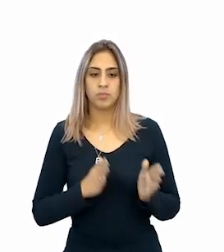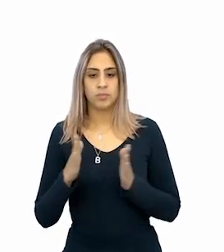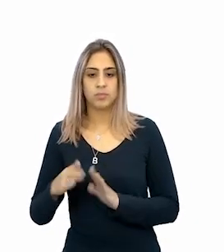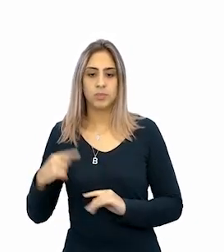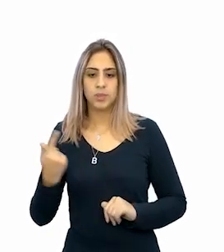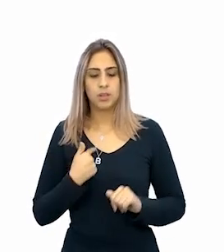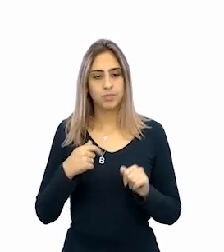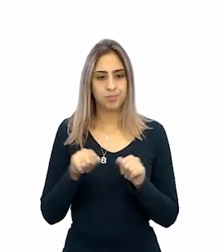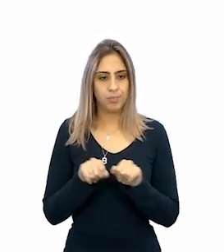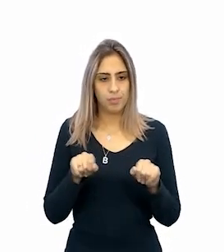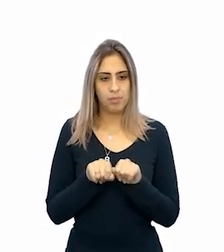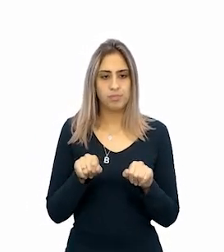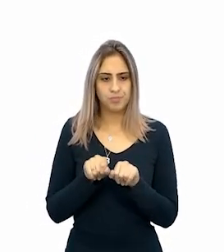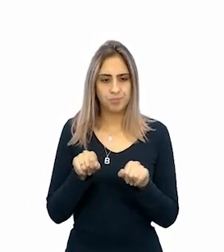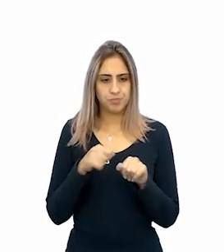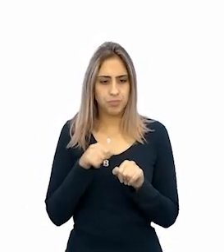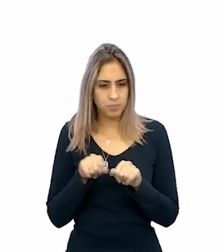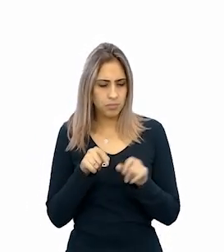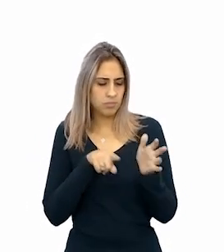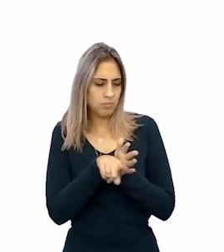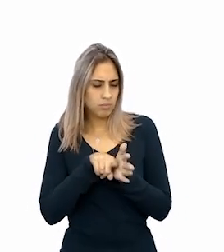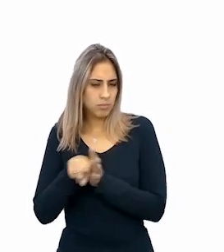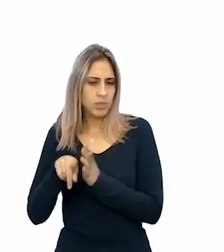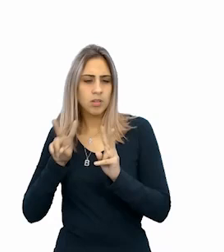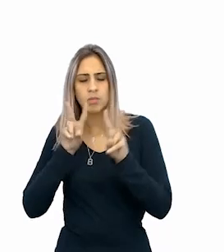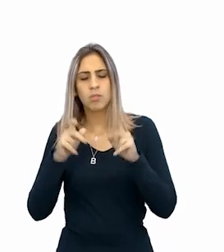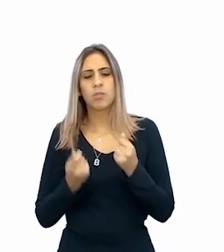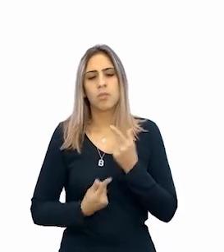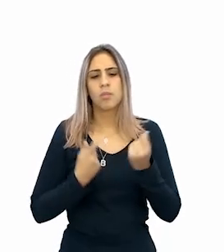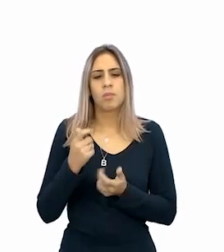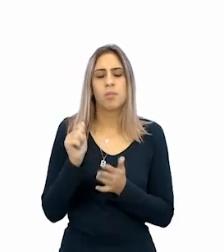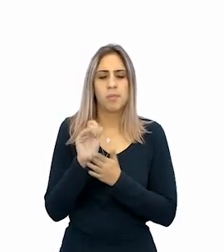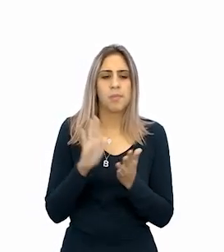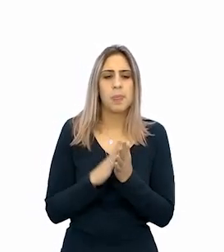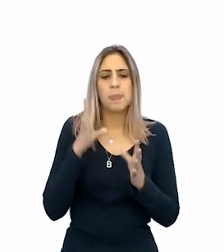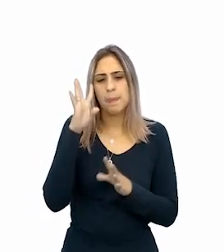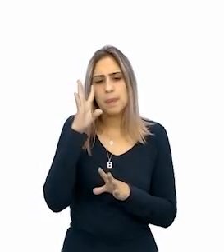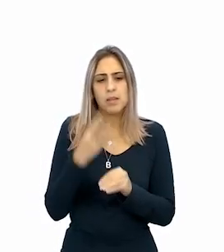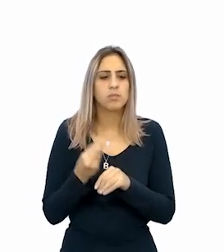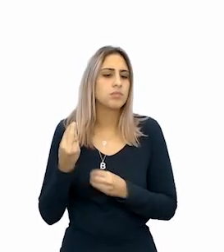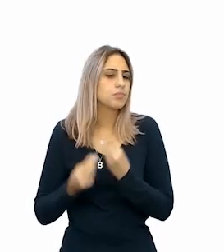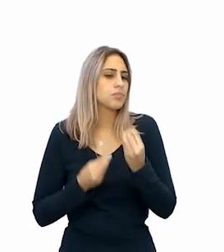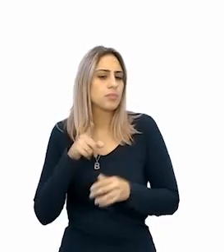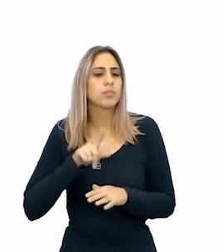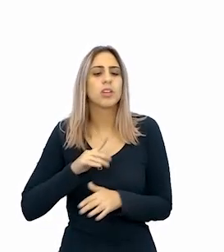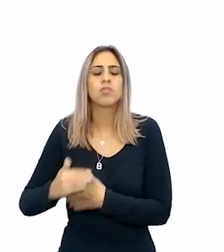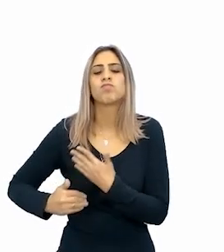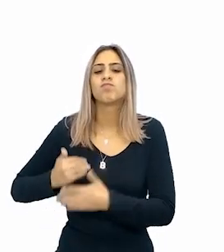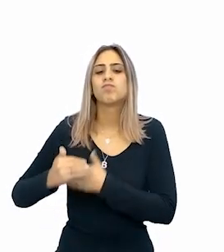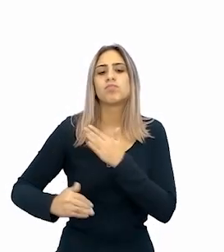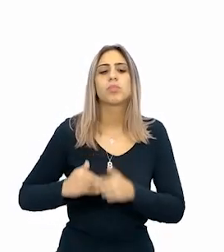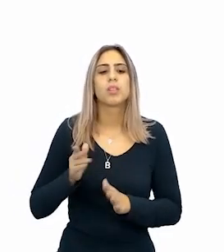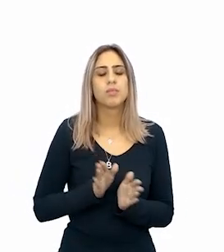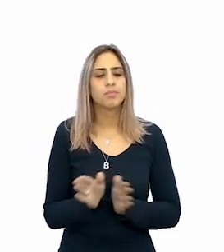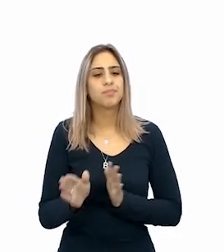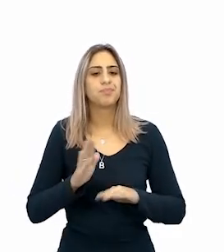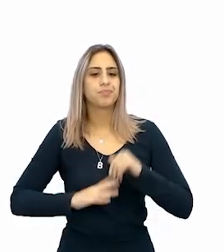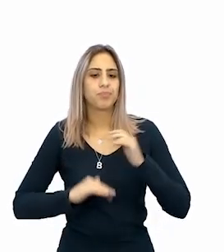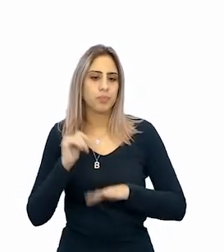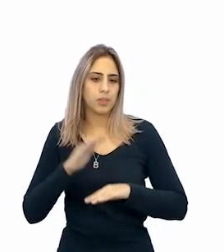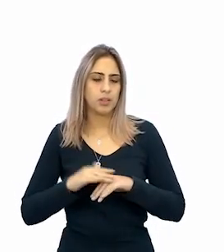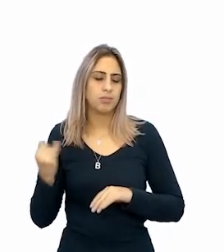poremos uma lupa em algumas atividades a fim de compreender como elas promovem o desenvolvimento de determinadas